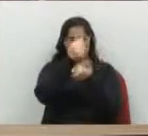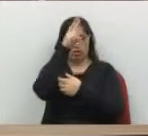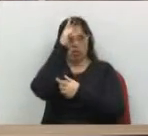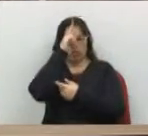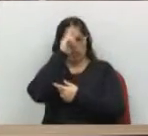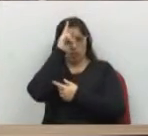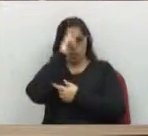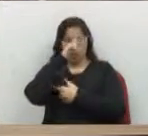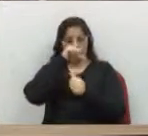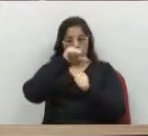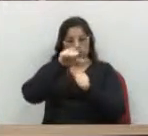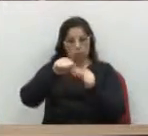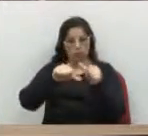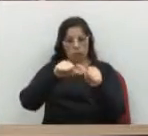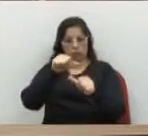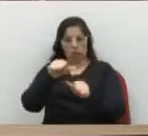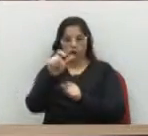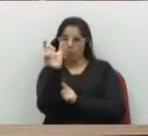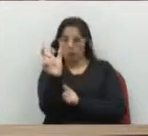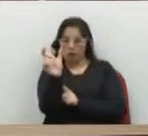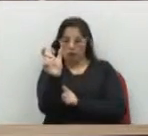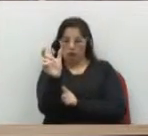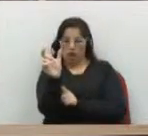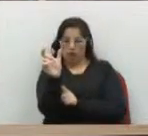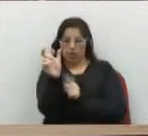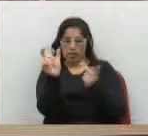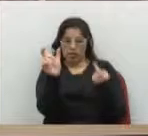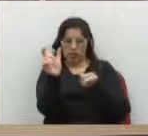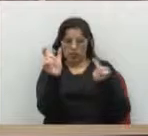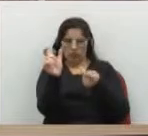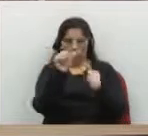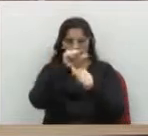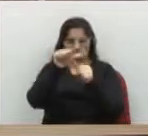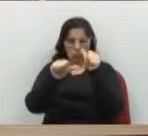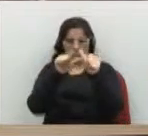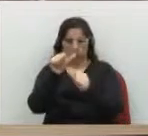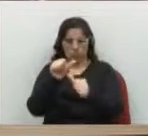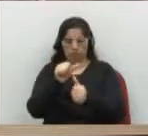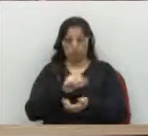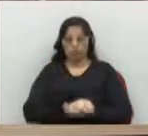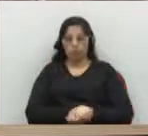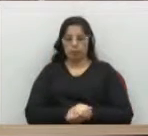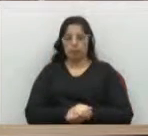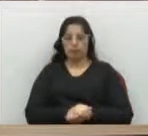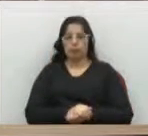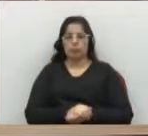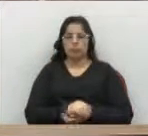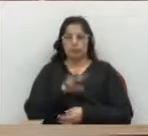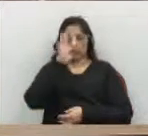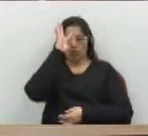necessário para a troca de uma palavra. Encaminhe-se às comissões. Requerimento